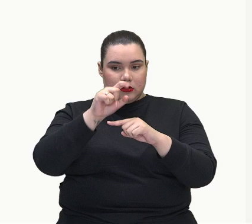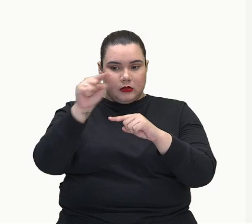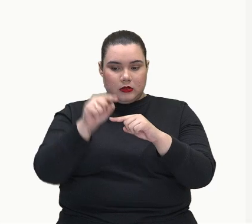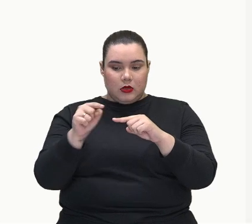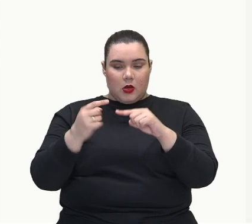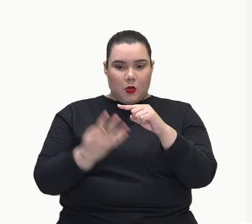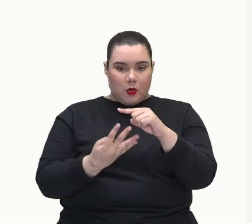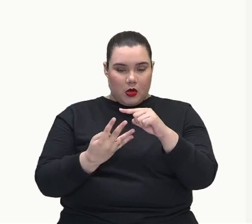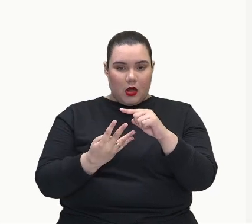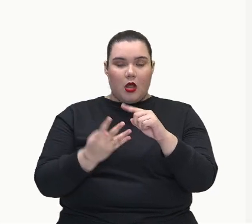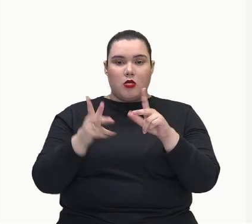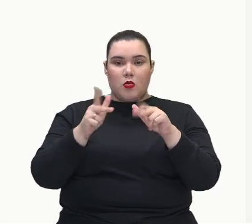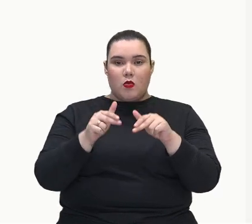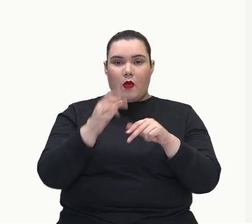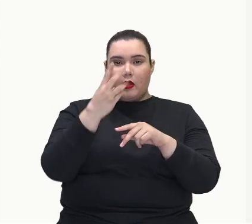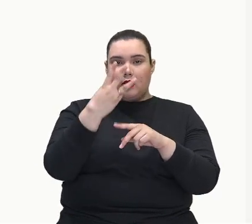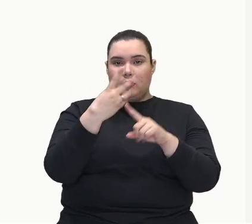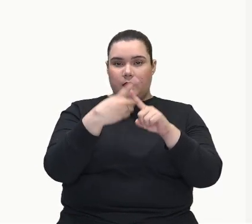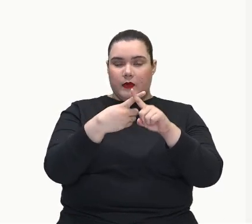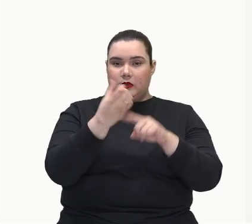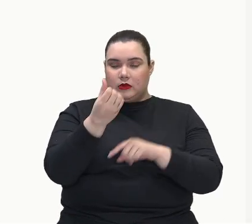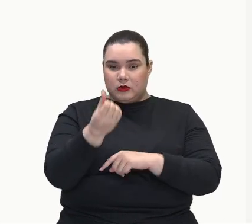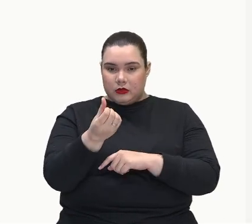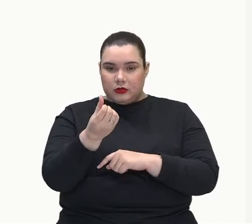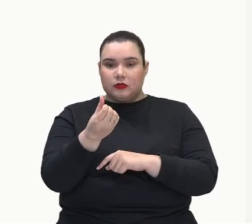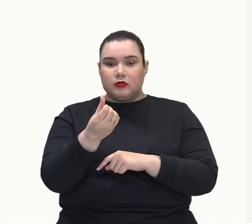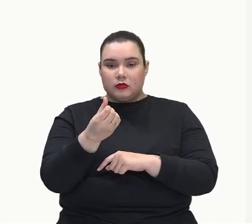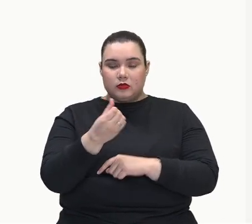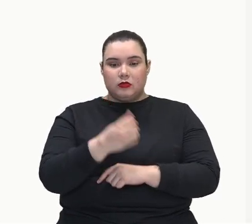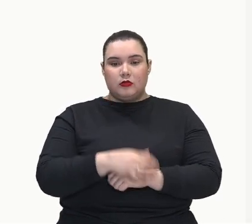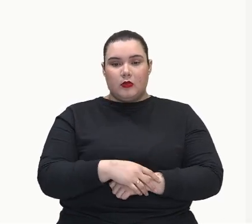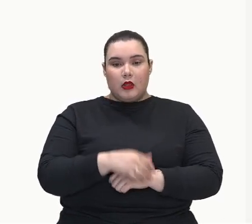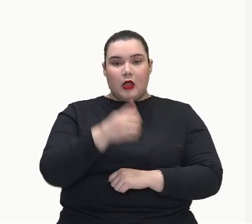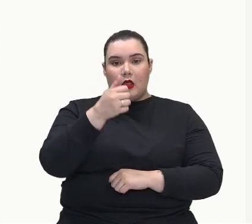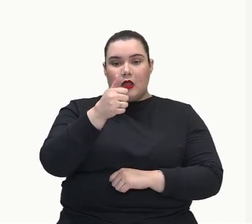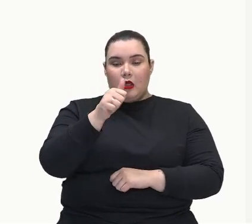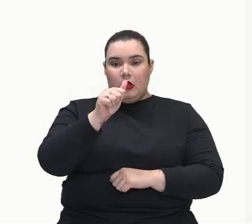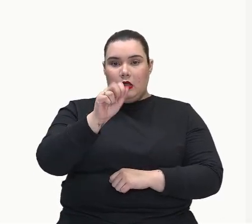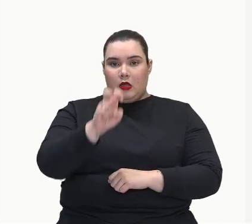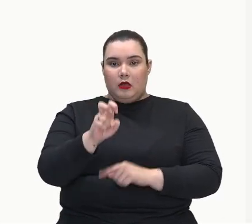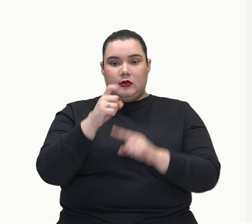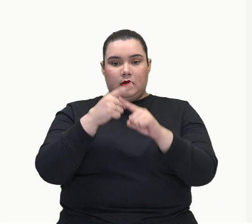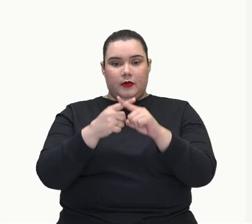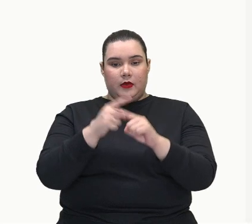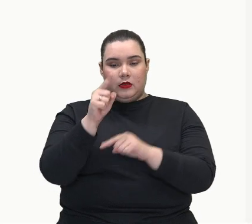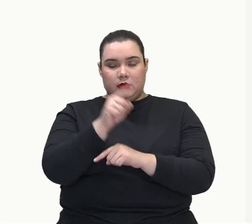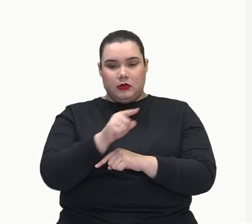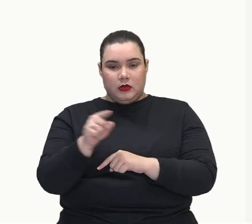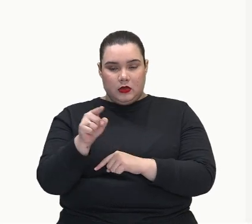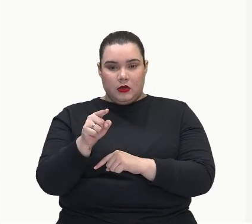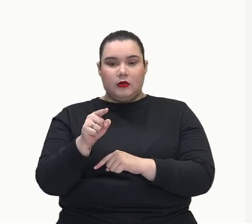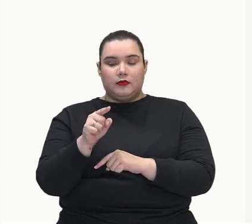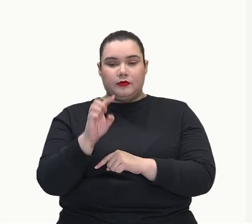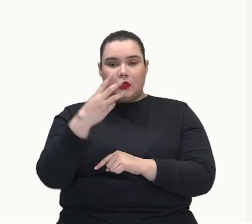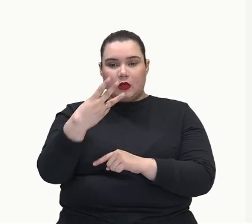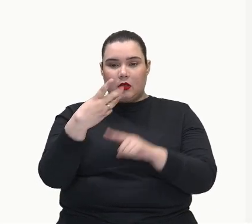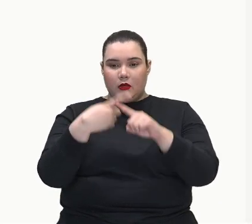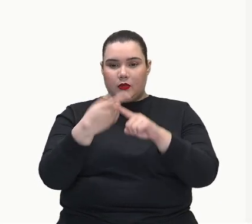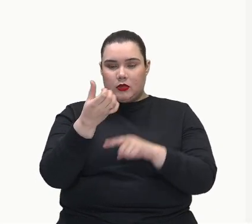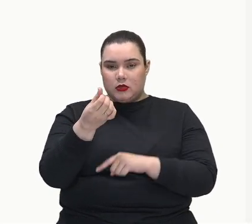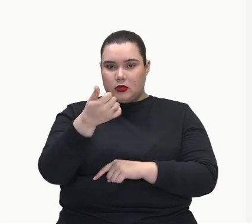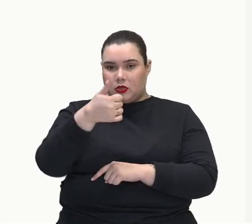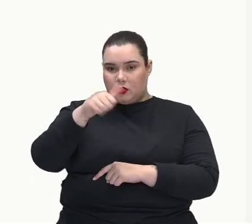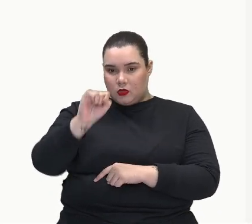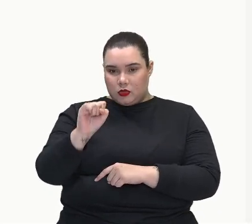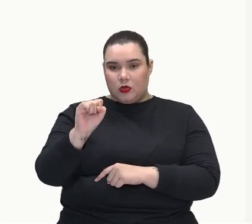vezes 6. E aí, nós temos que 15 vezes z, ó, 3 vezes 6 dá